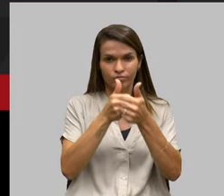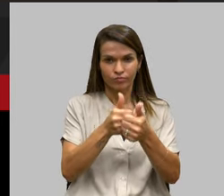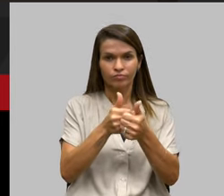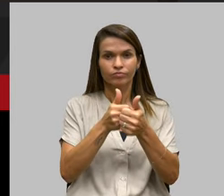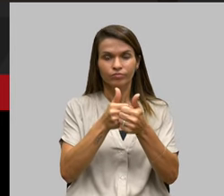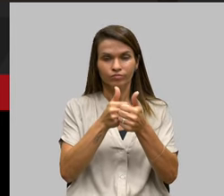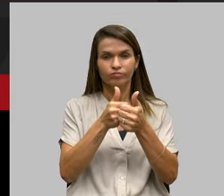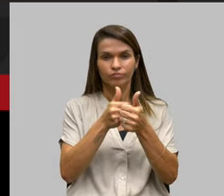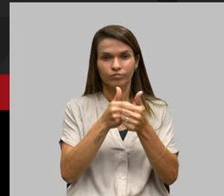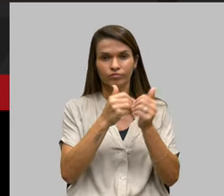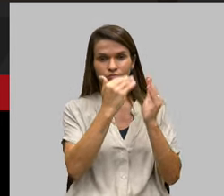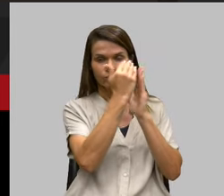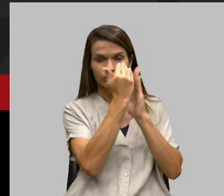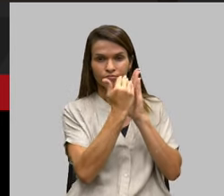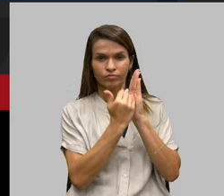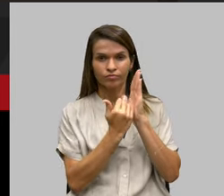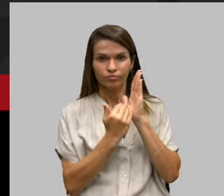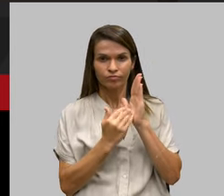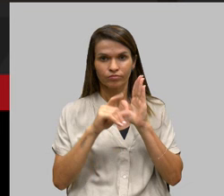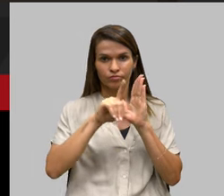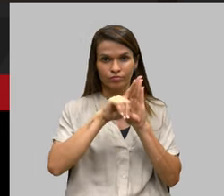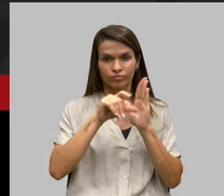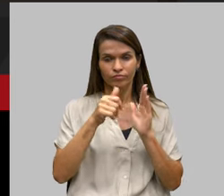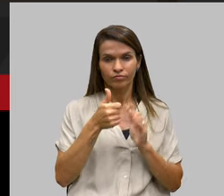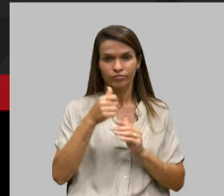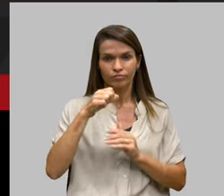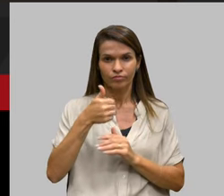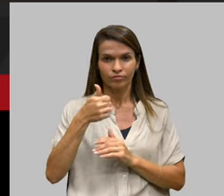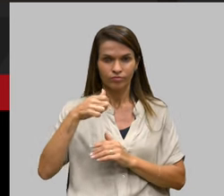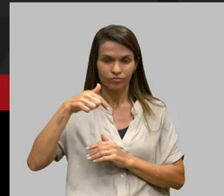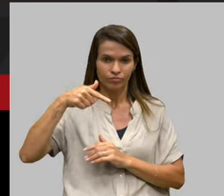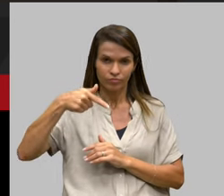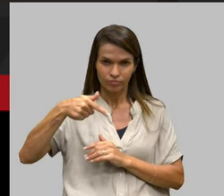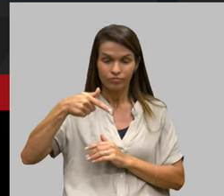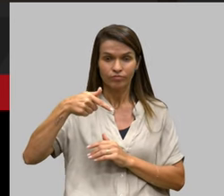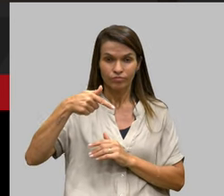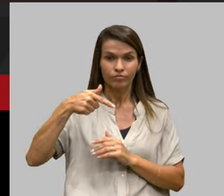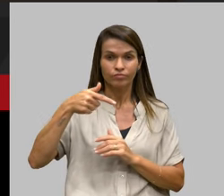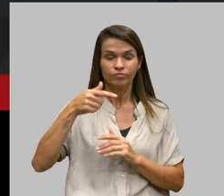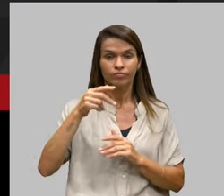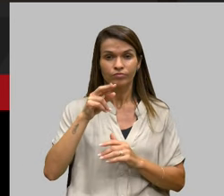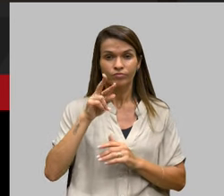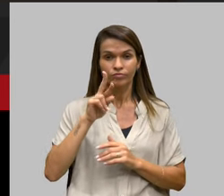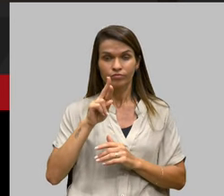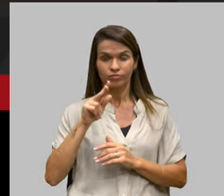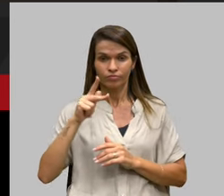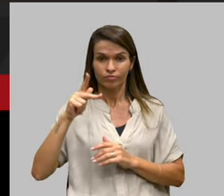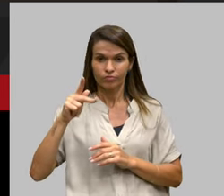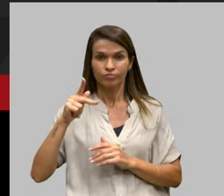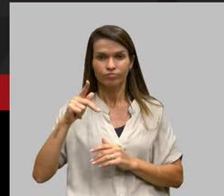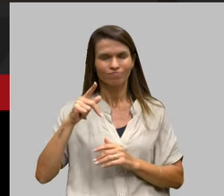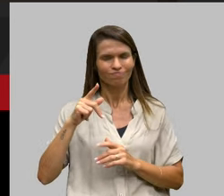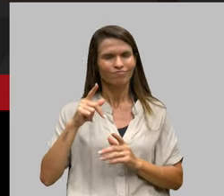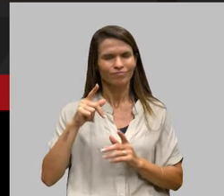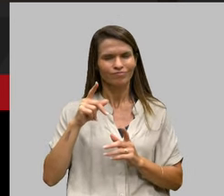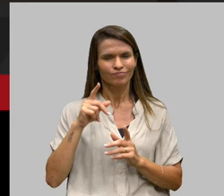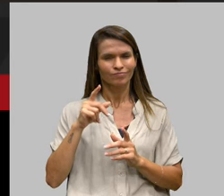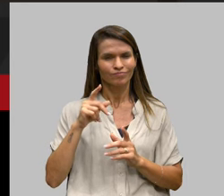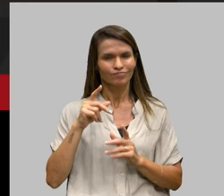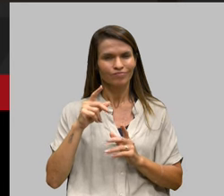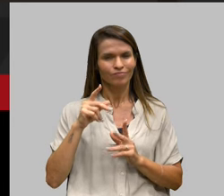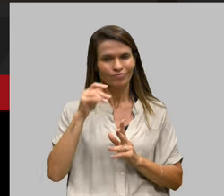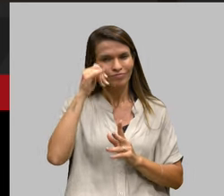dispositivos da Lei 9717 Talvez os regimes próprios não estivessem em tanta dificuldade como